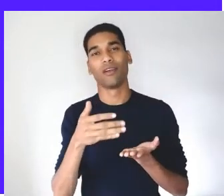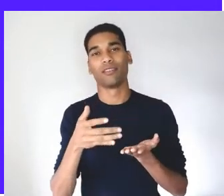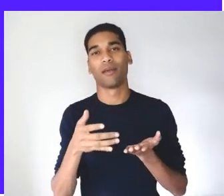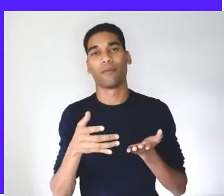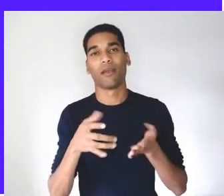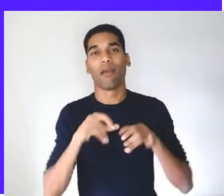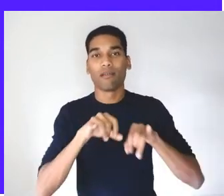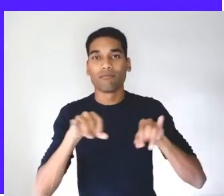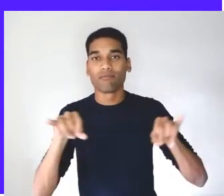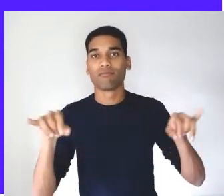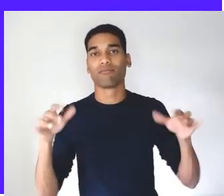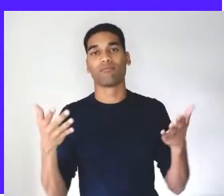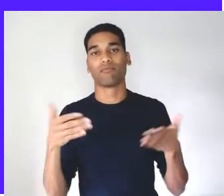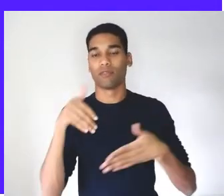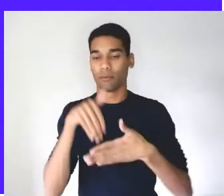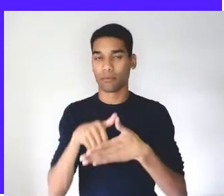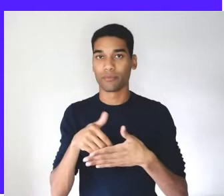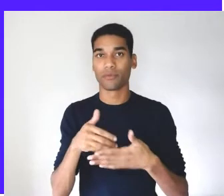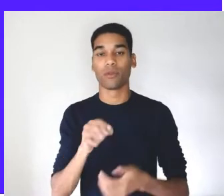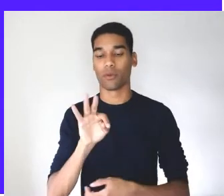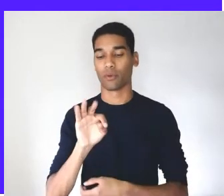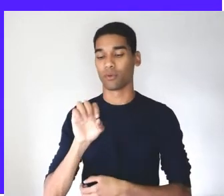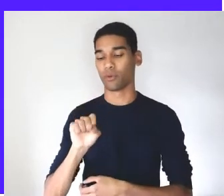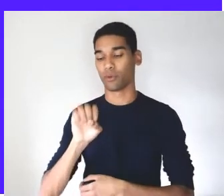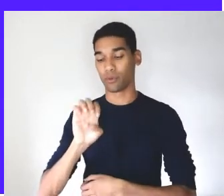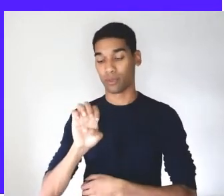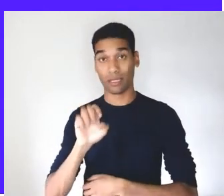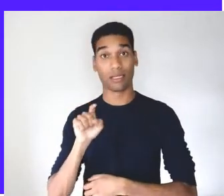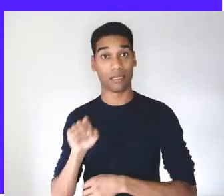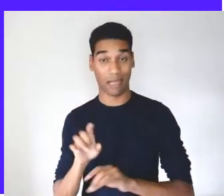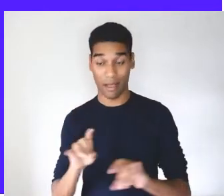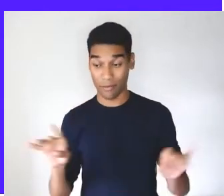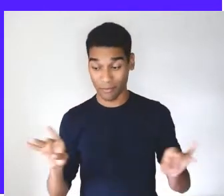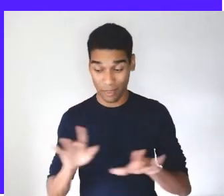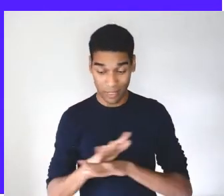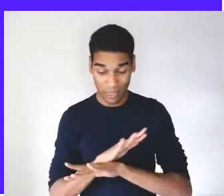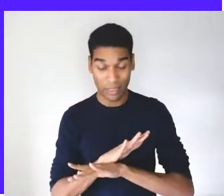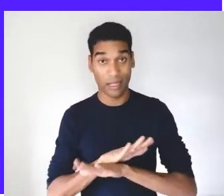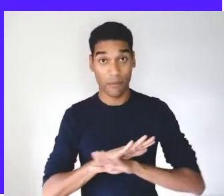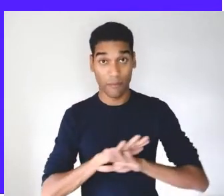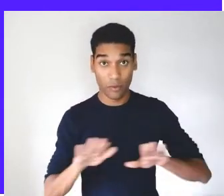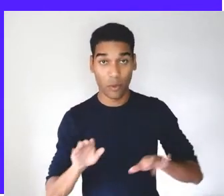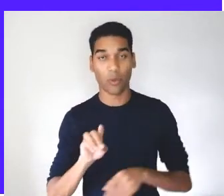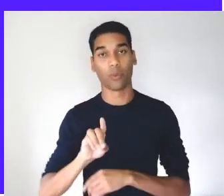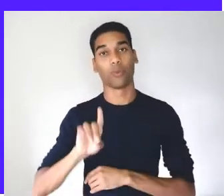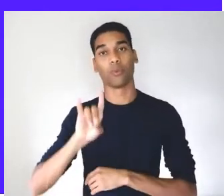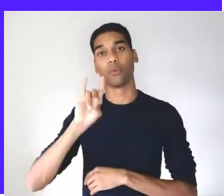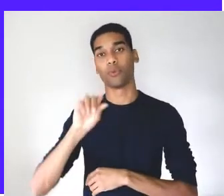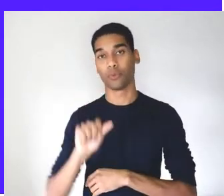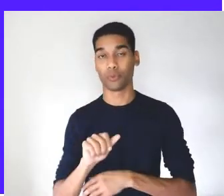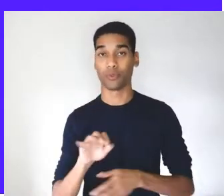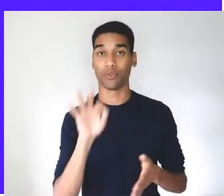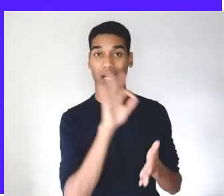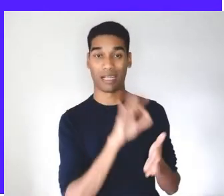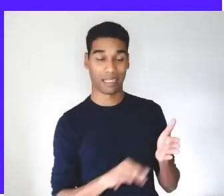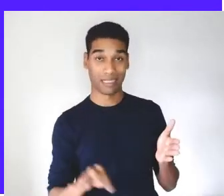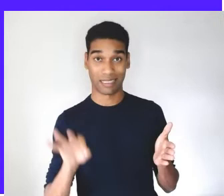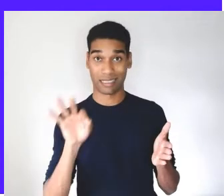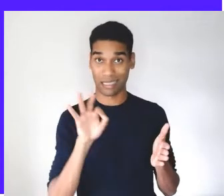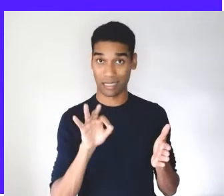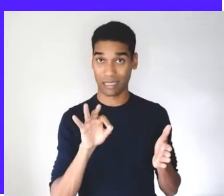TSE fechou ali, né, a data, encerrou a data das inscrições da cobertura, a gente